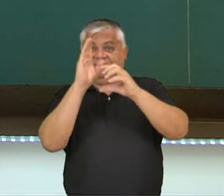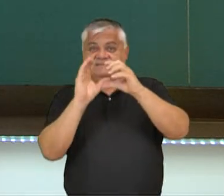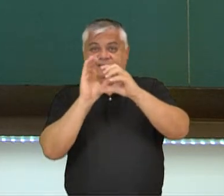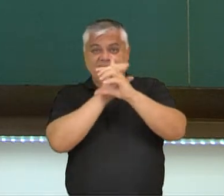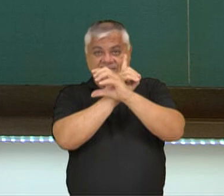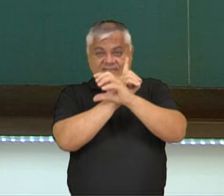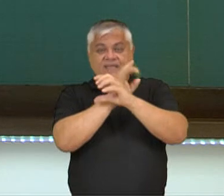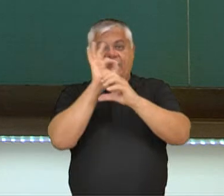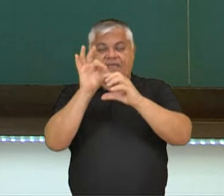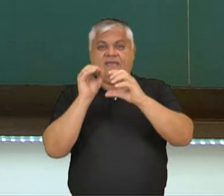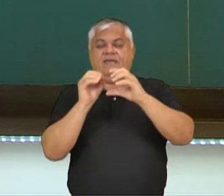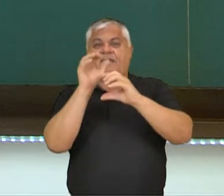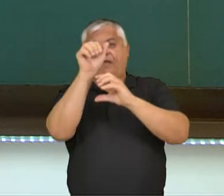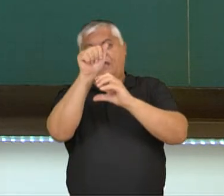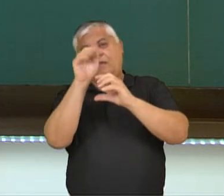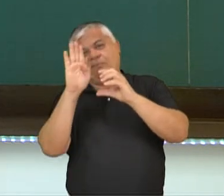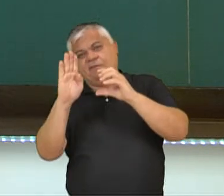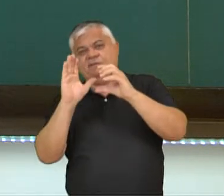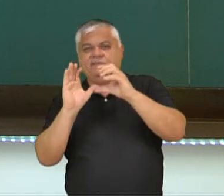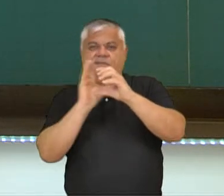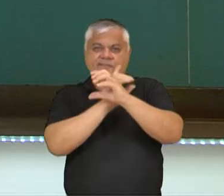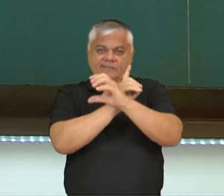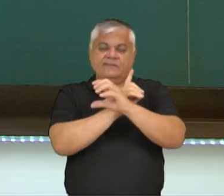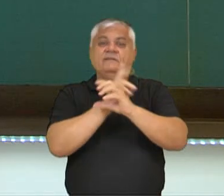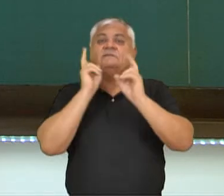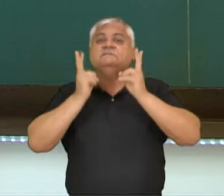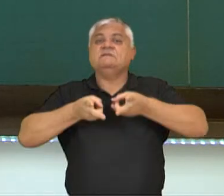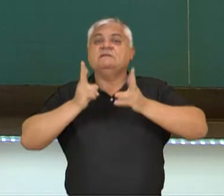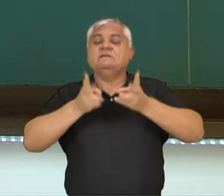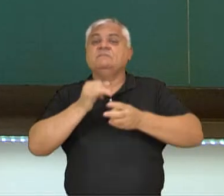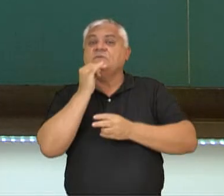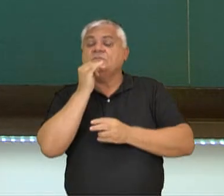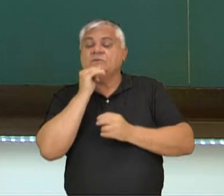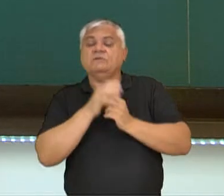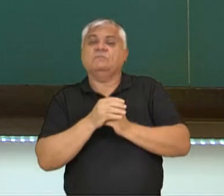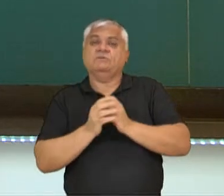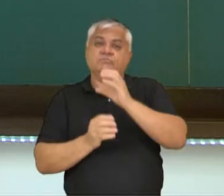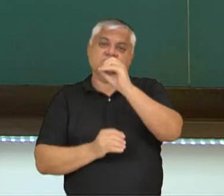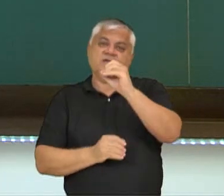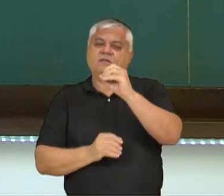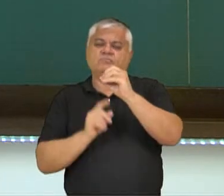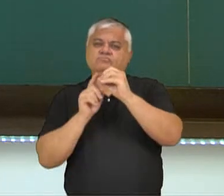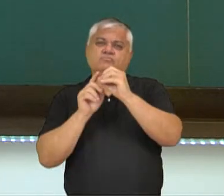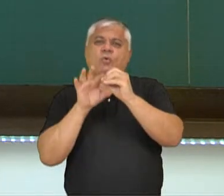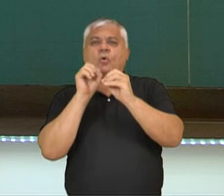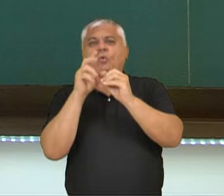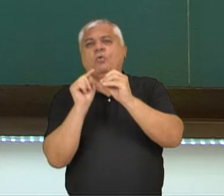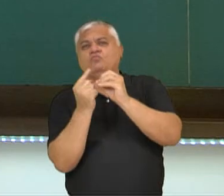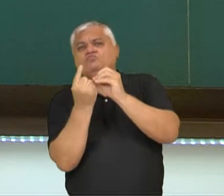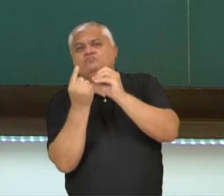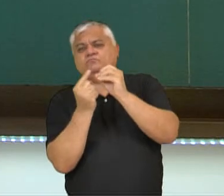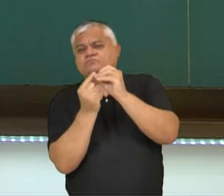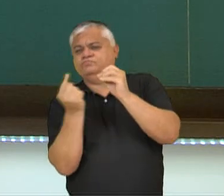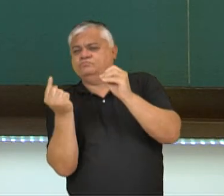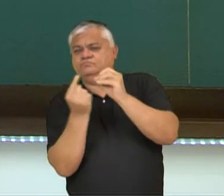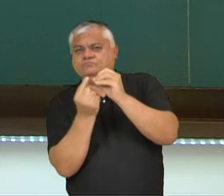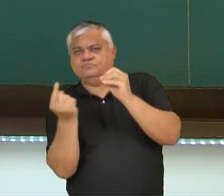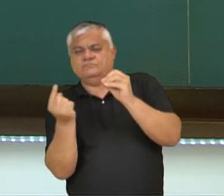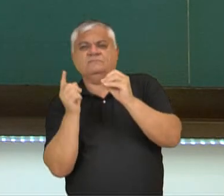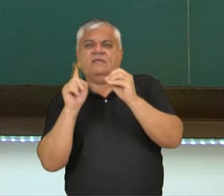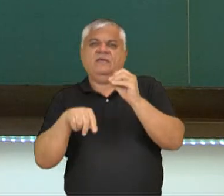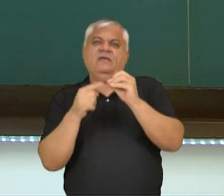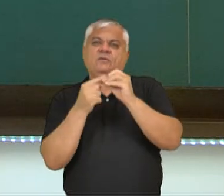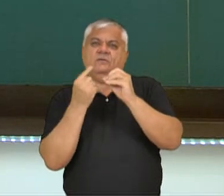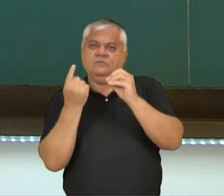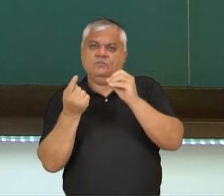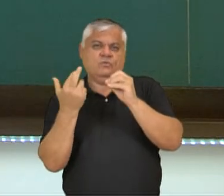estão sobre esses eixos, sempre com 1 ou 0, porque a distância do centro até qualquer ponto da